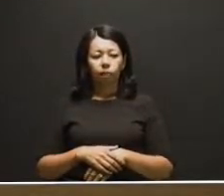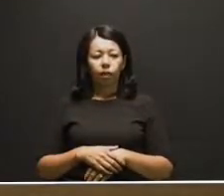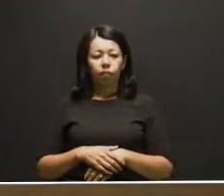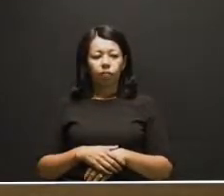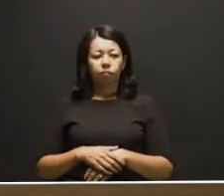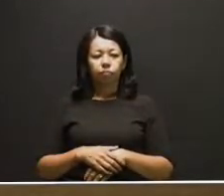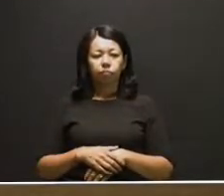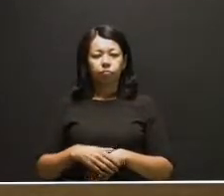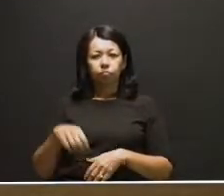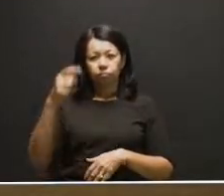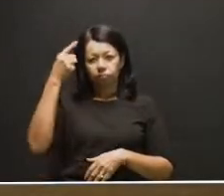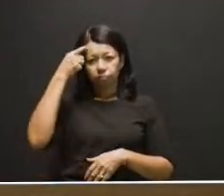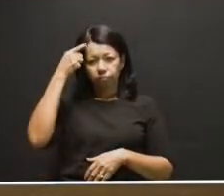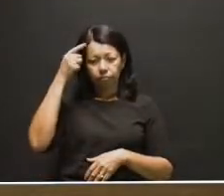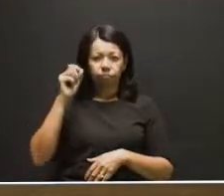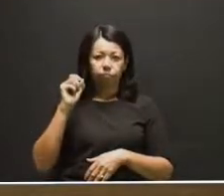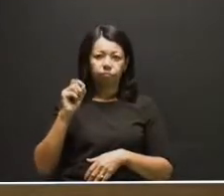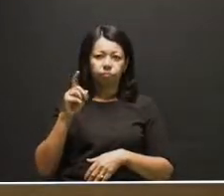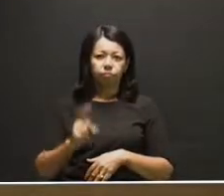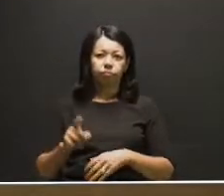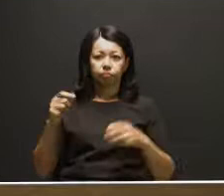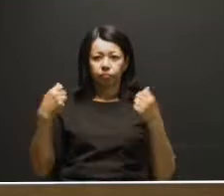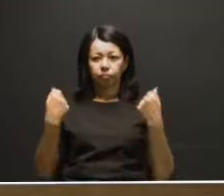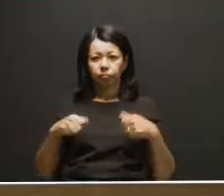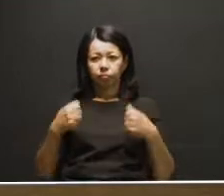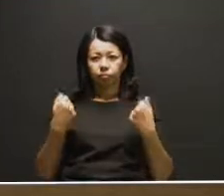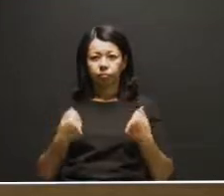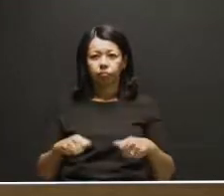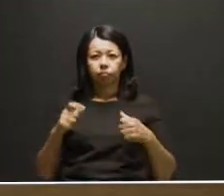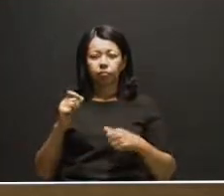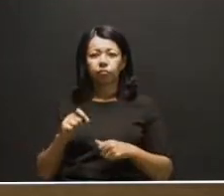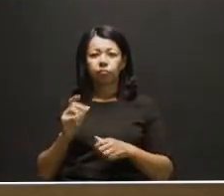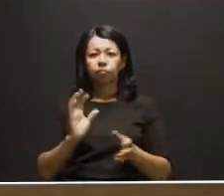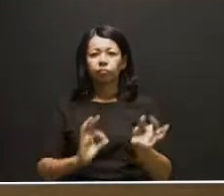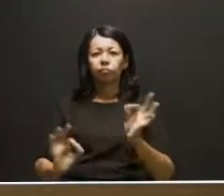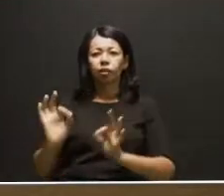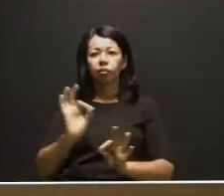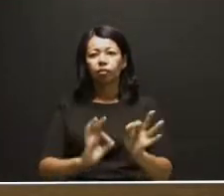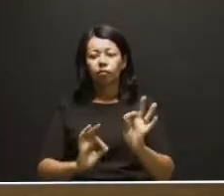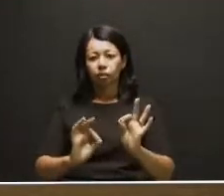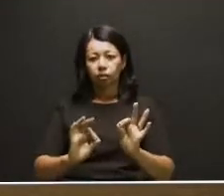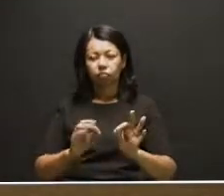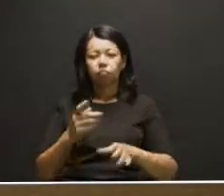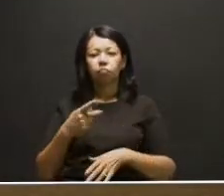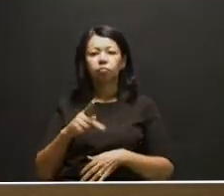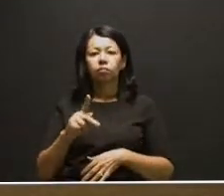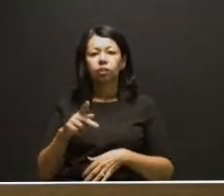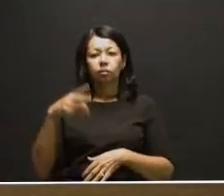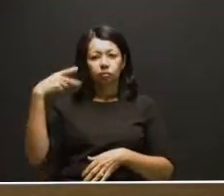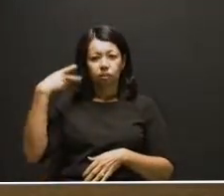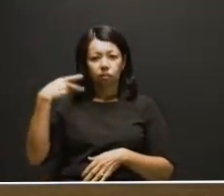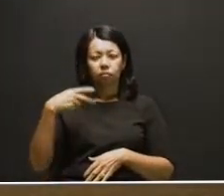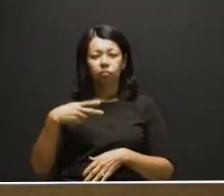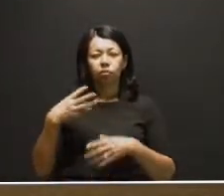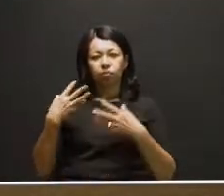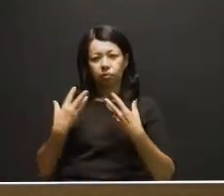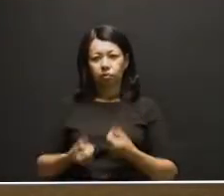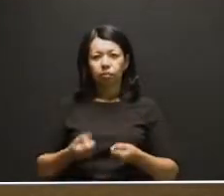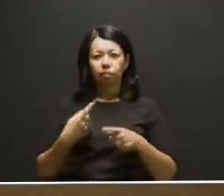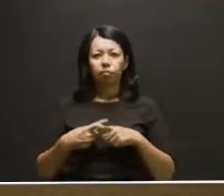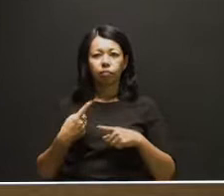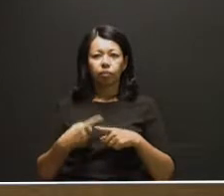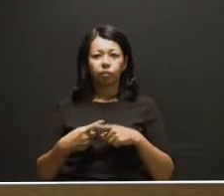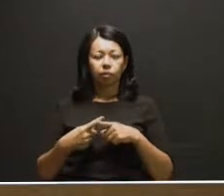acho que é eu acho necessário que seja um projecto levado em consideração por todos vocês aqui nessa casa porque